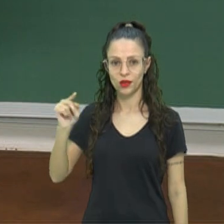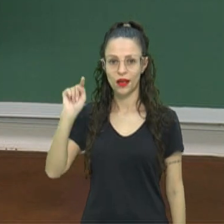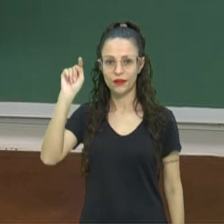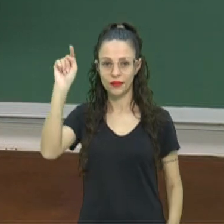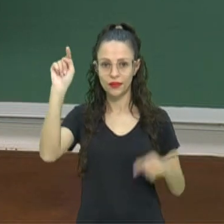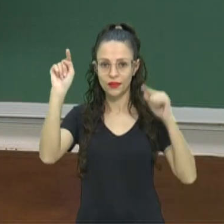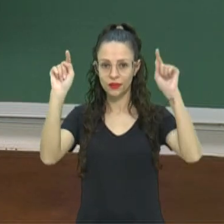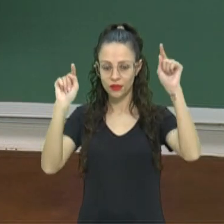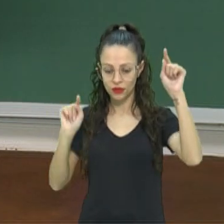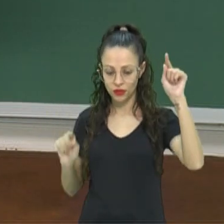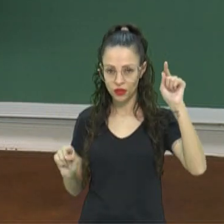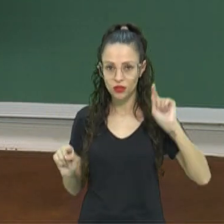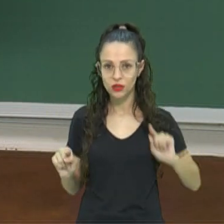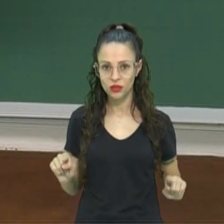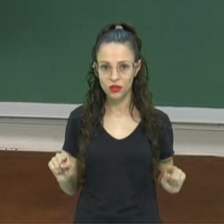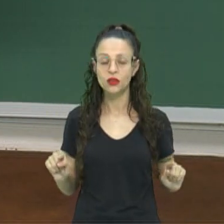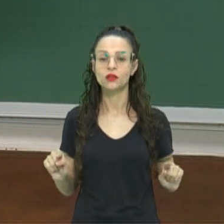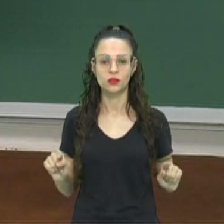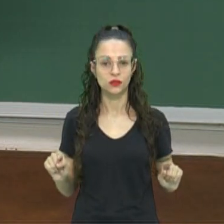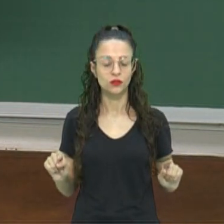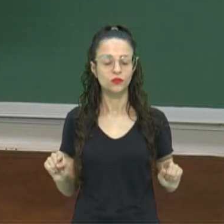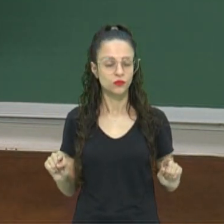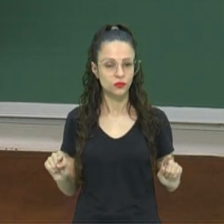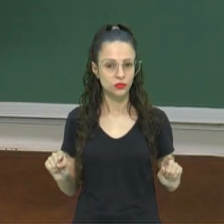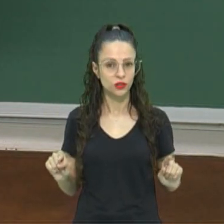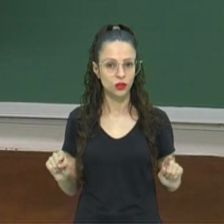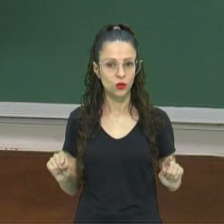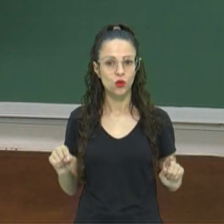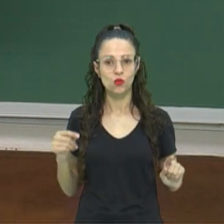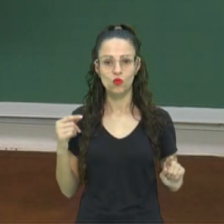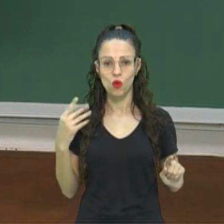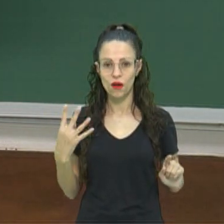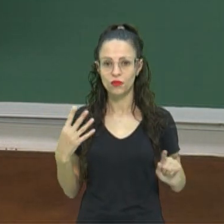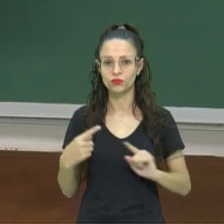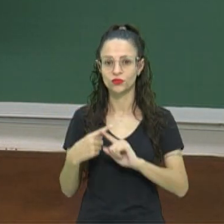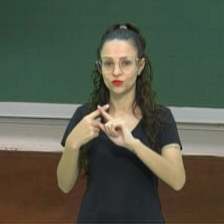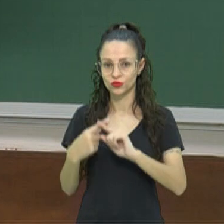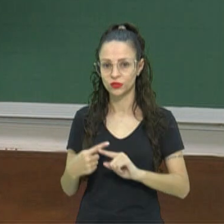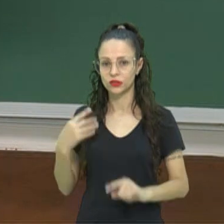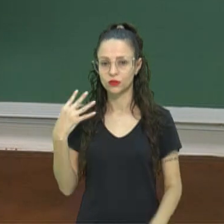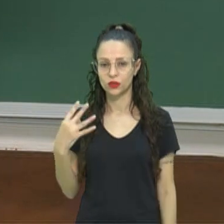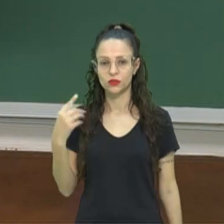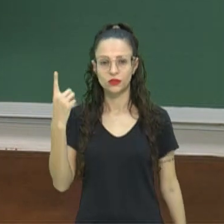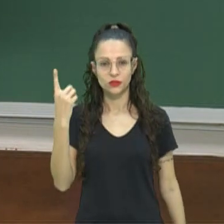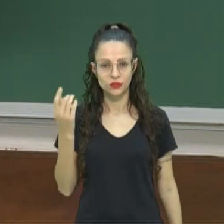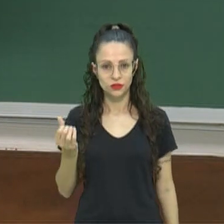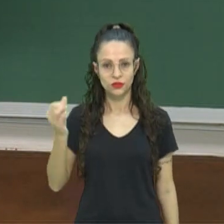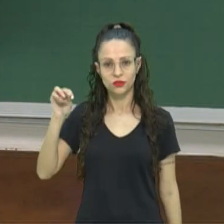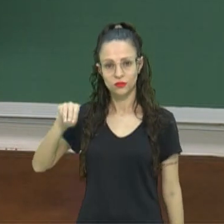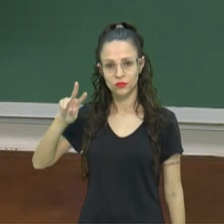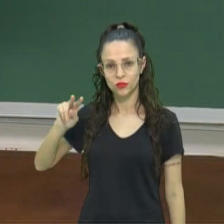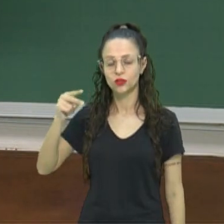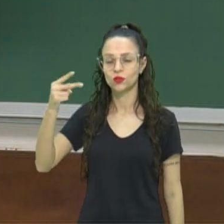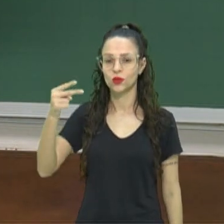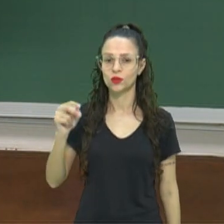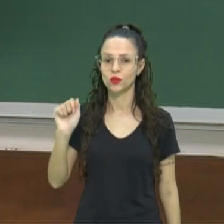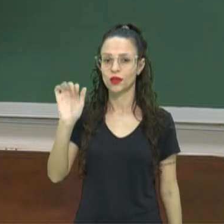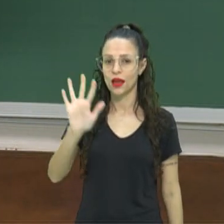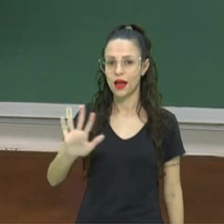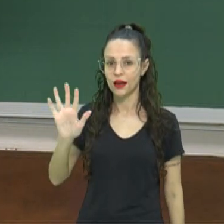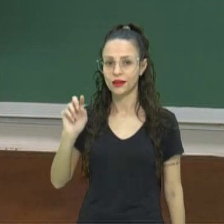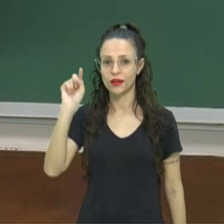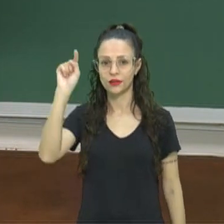cantinho. São 4 cantos. Então, 4 vezes 4, 16 metros quadrados de área